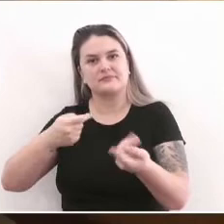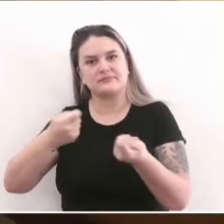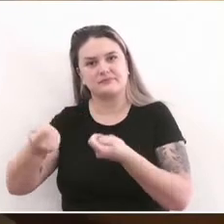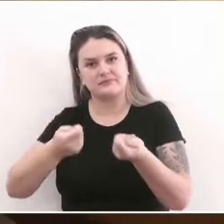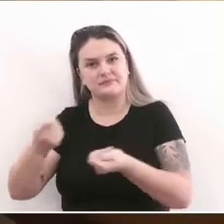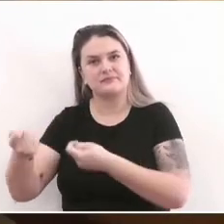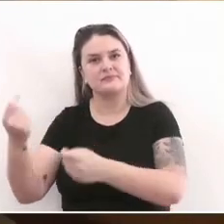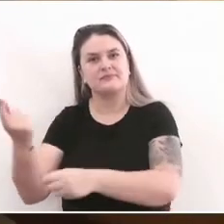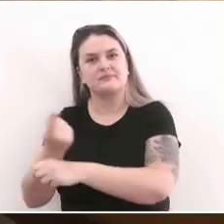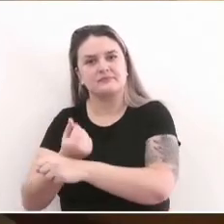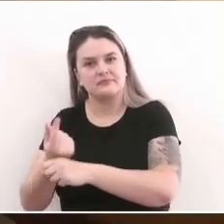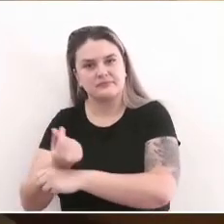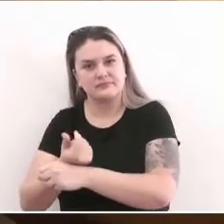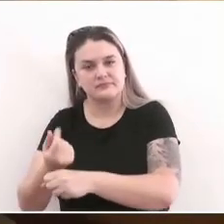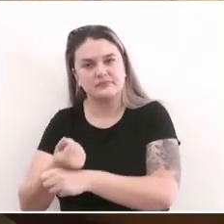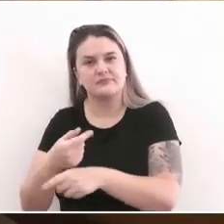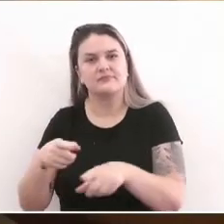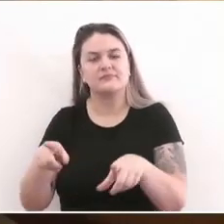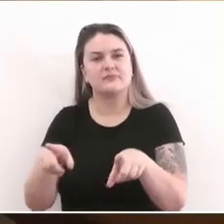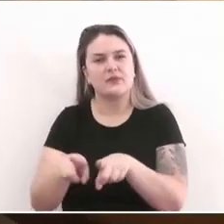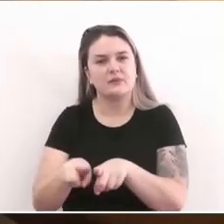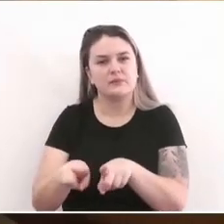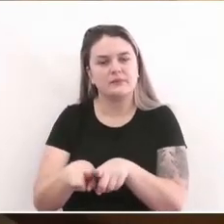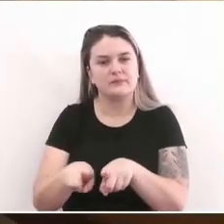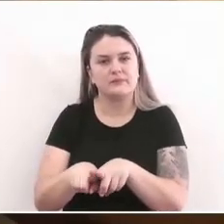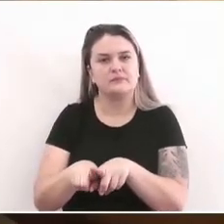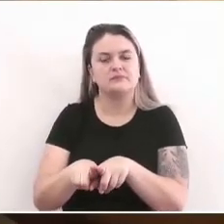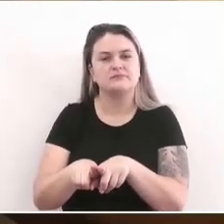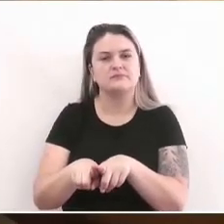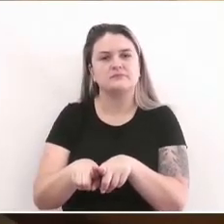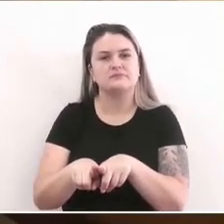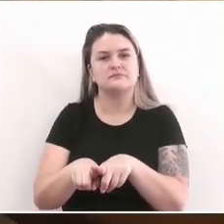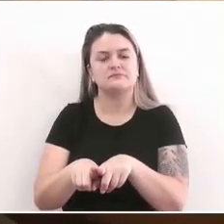de Finanças, e também